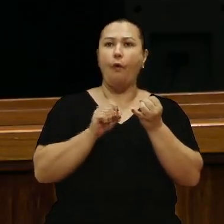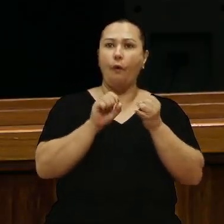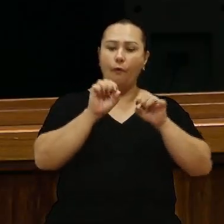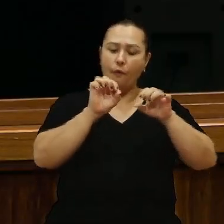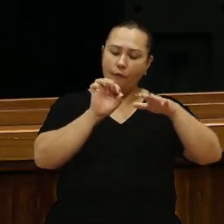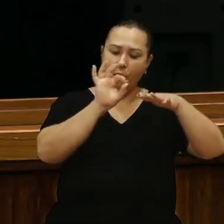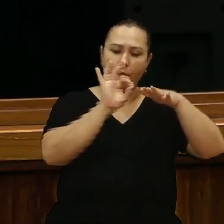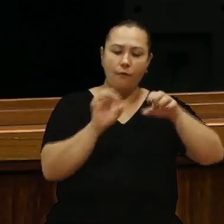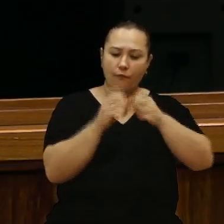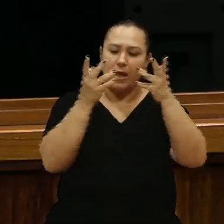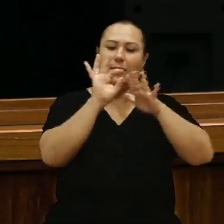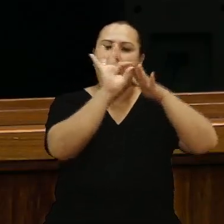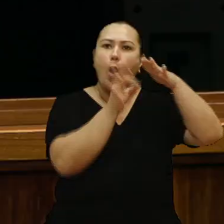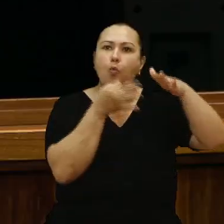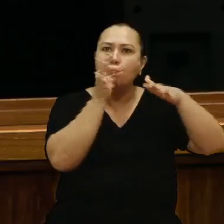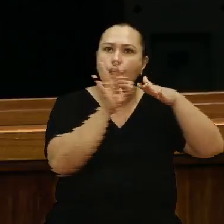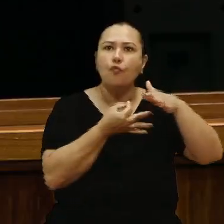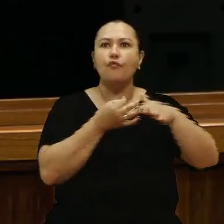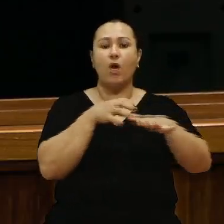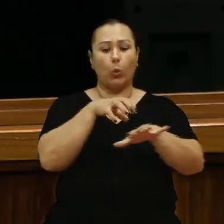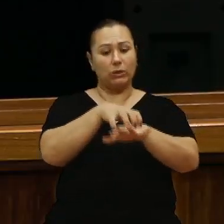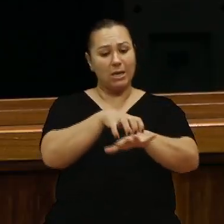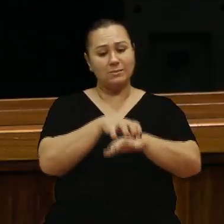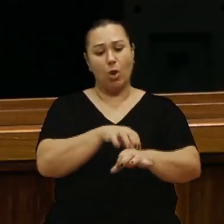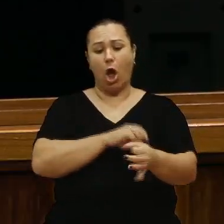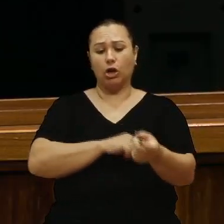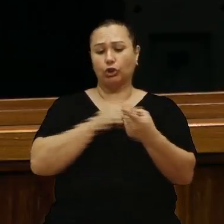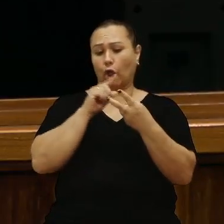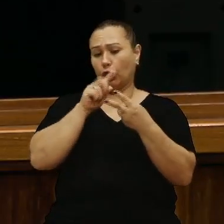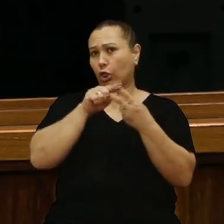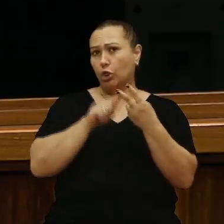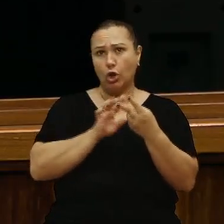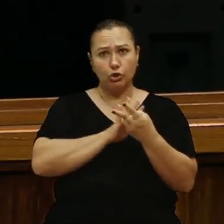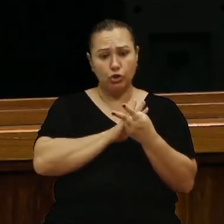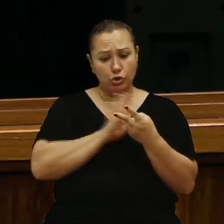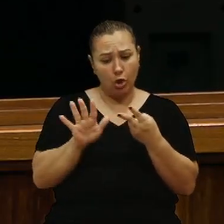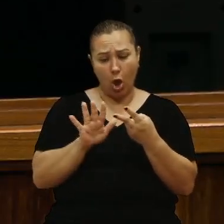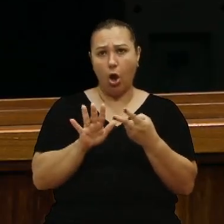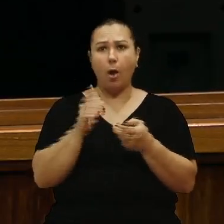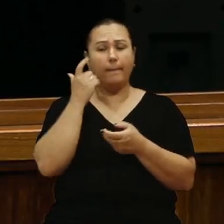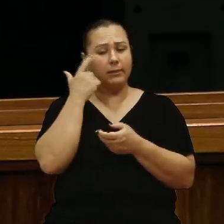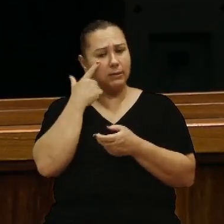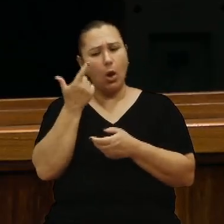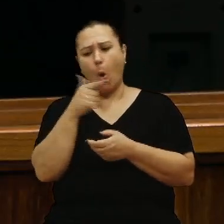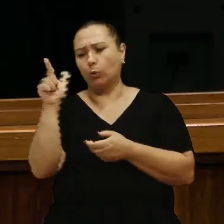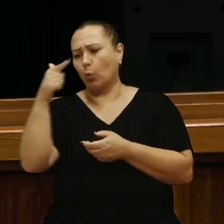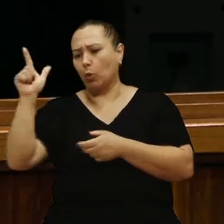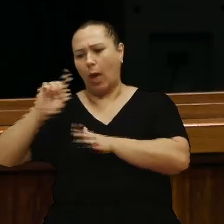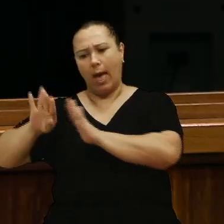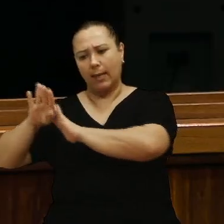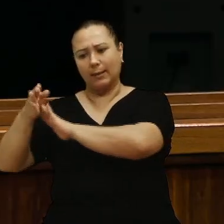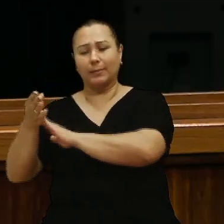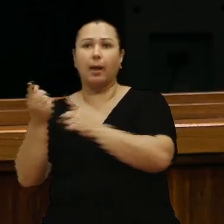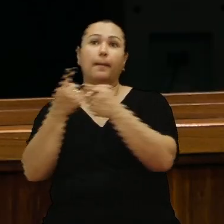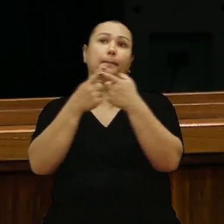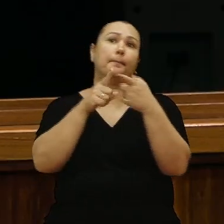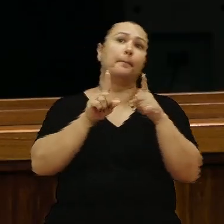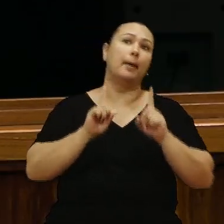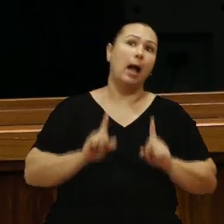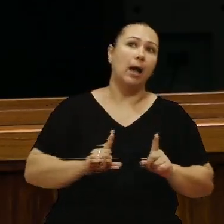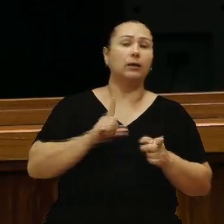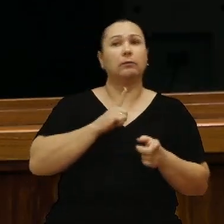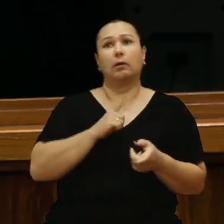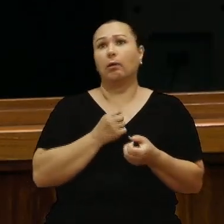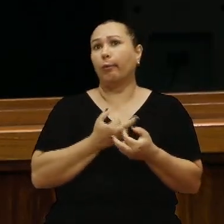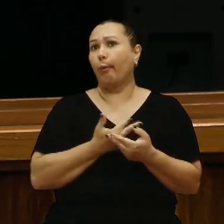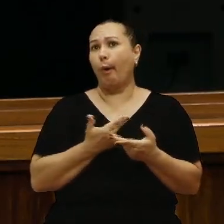esse do transporte apenas, e eu achei que muita coisa podia estar sendo readequada. Tem coisa que